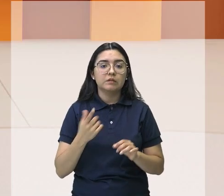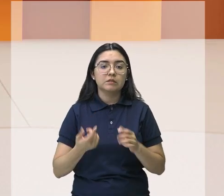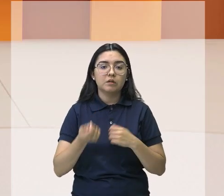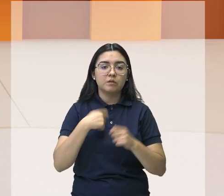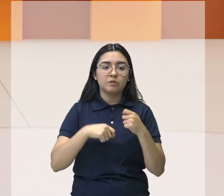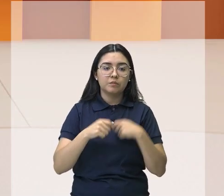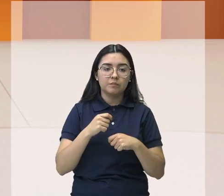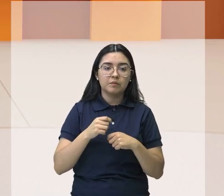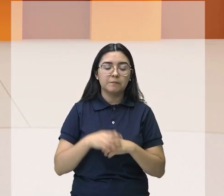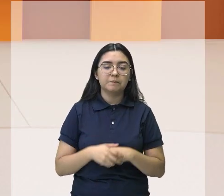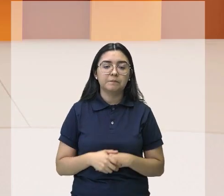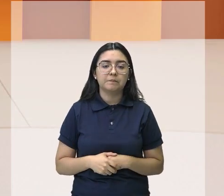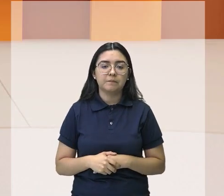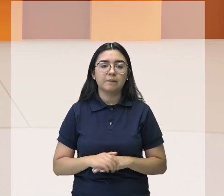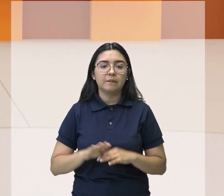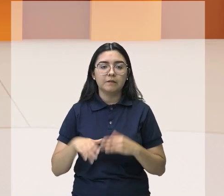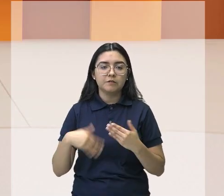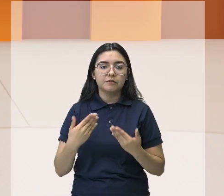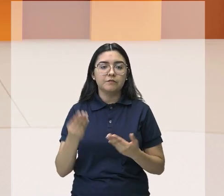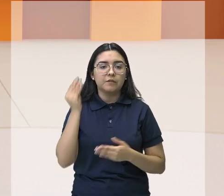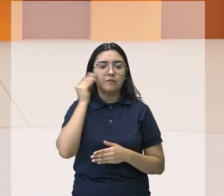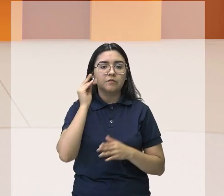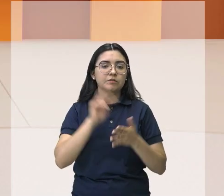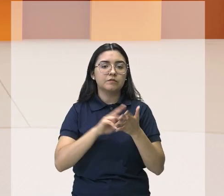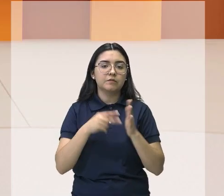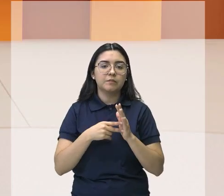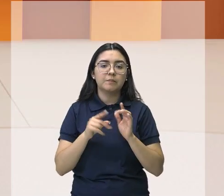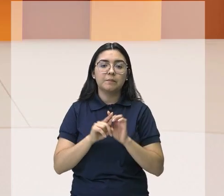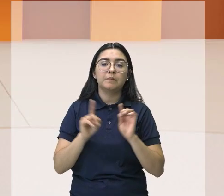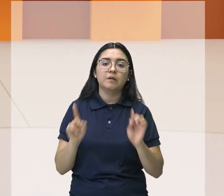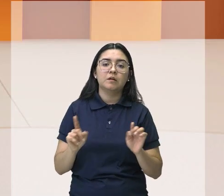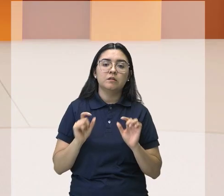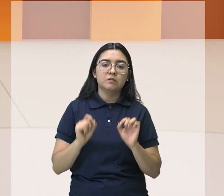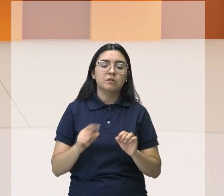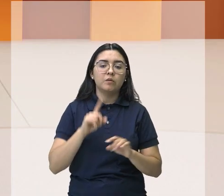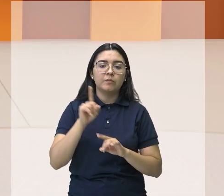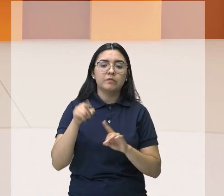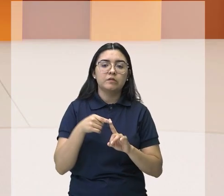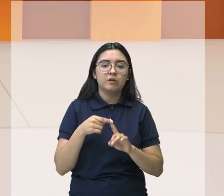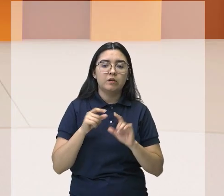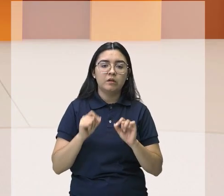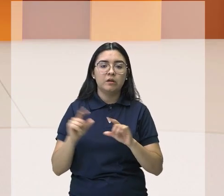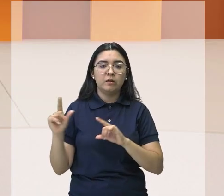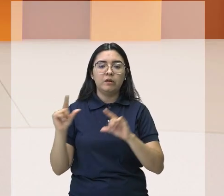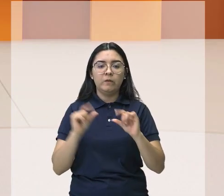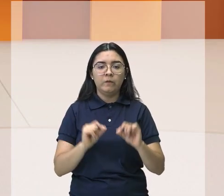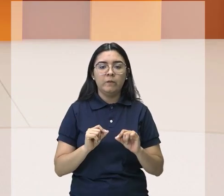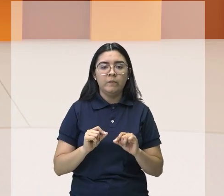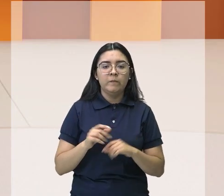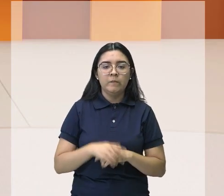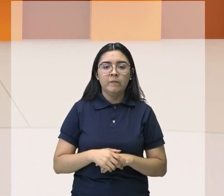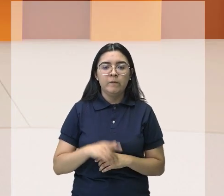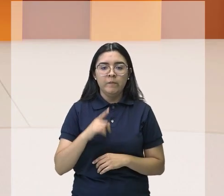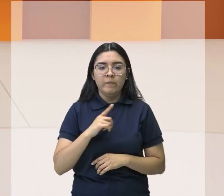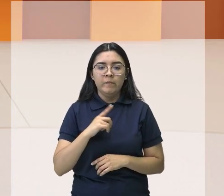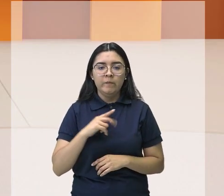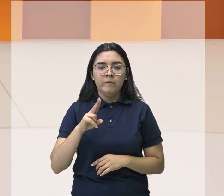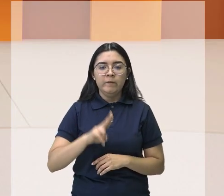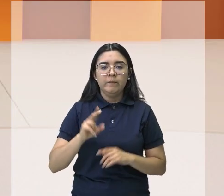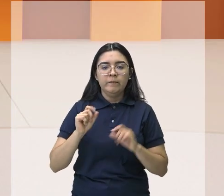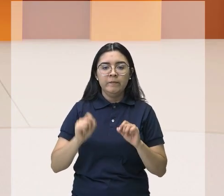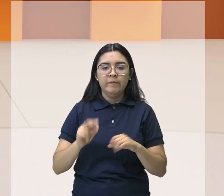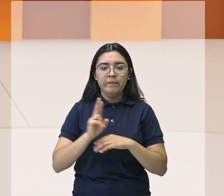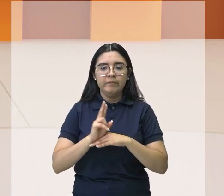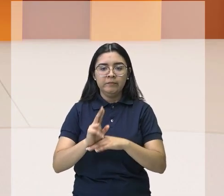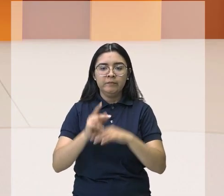economia circular que a gente vai já ver o que é. Mas tudo isso, gente, é com o objetivo de reduzir a demanda por